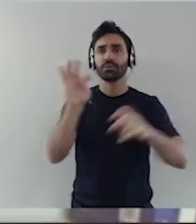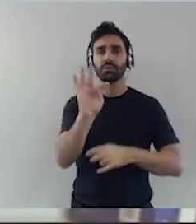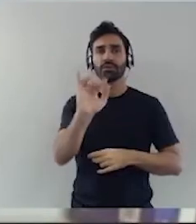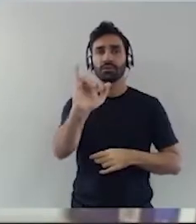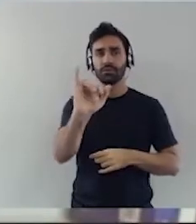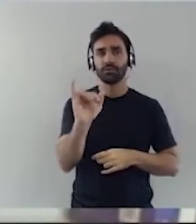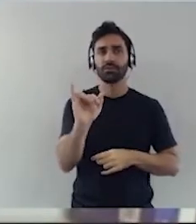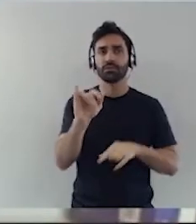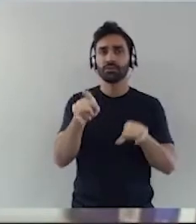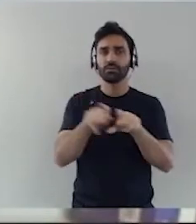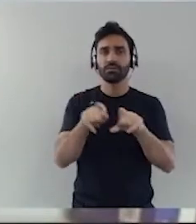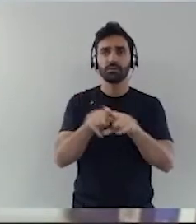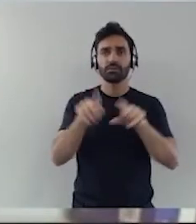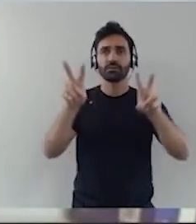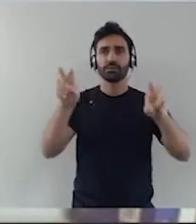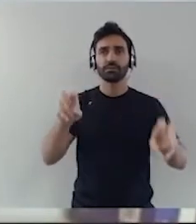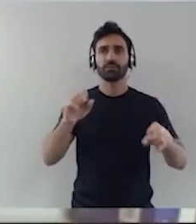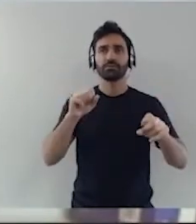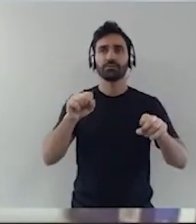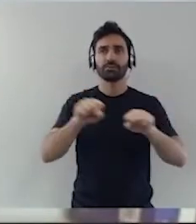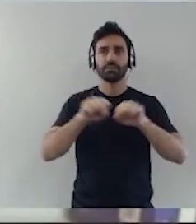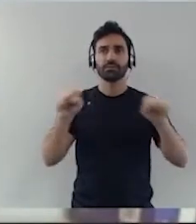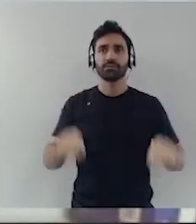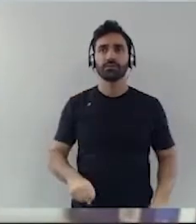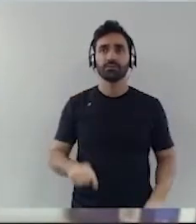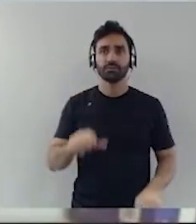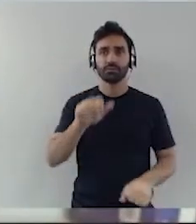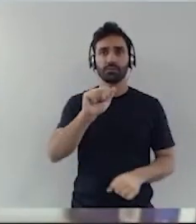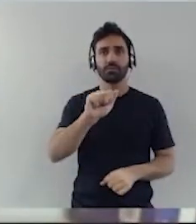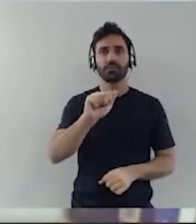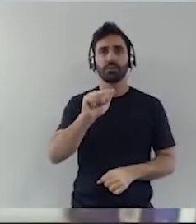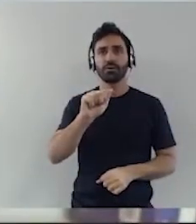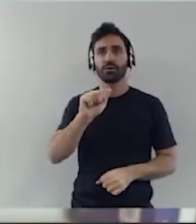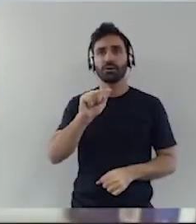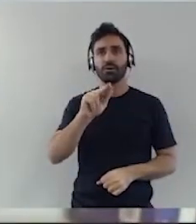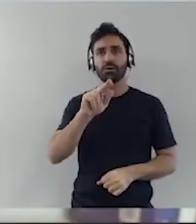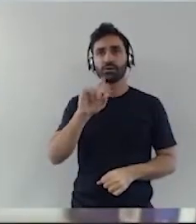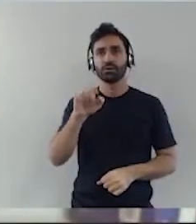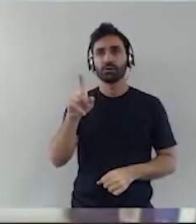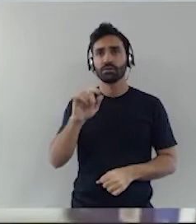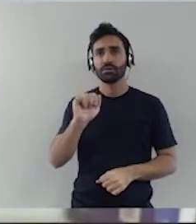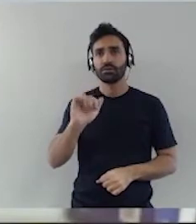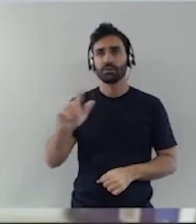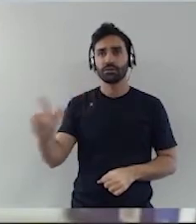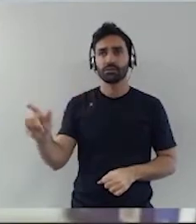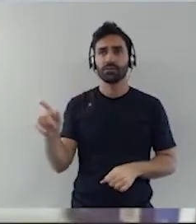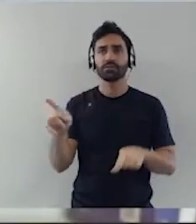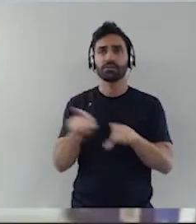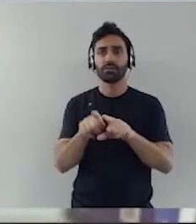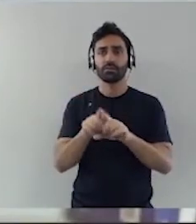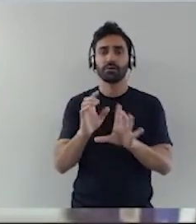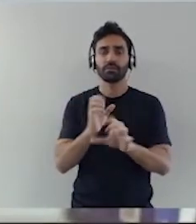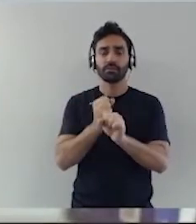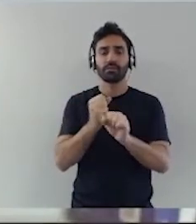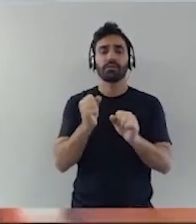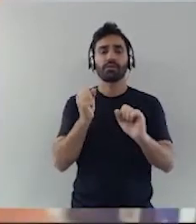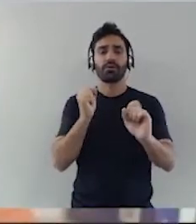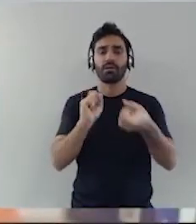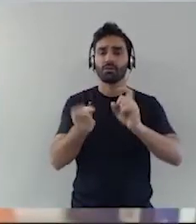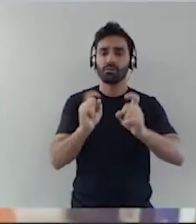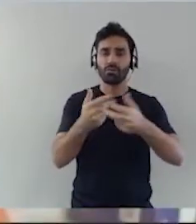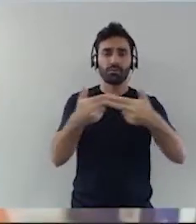sem falar dos sistemas auxiliares, pré-qualificação, cadastramento, registro de preço, catálogo eletrônico e por aí